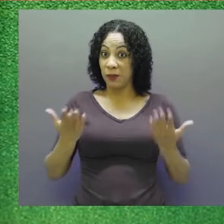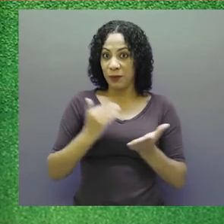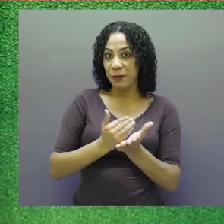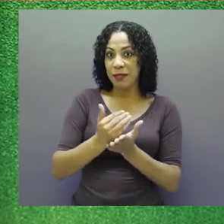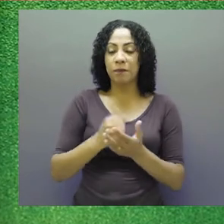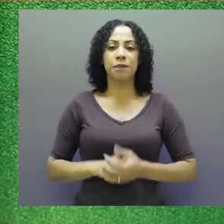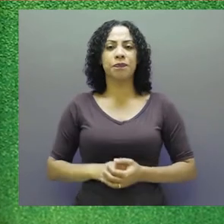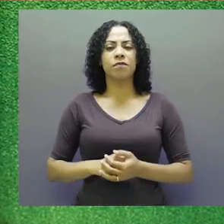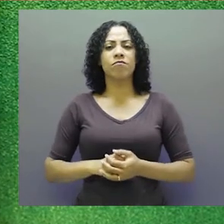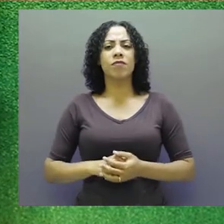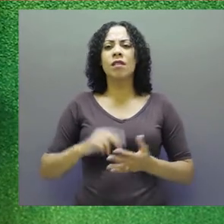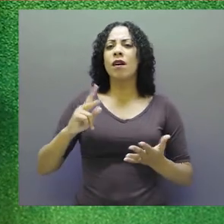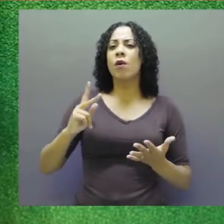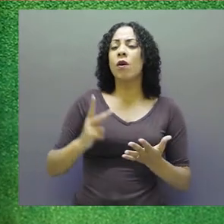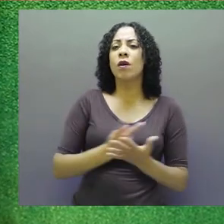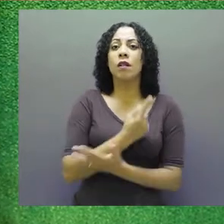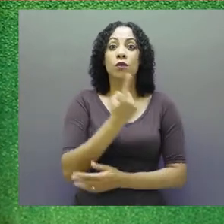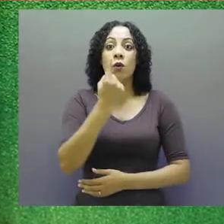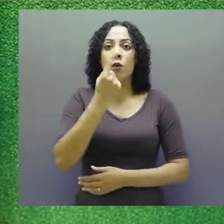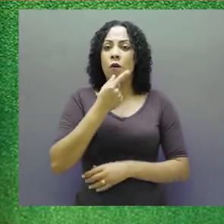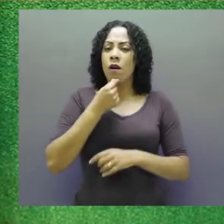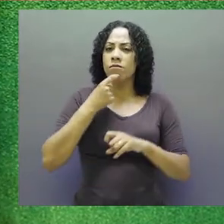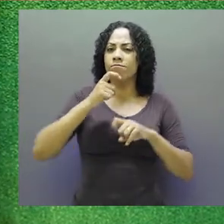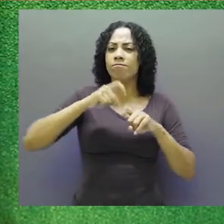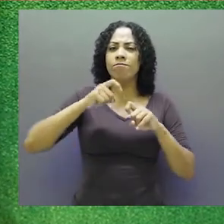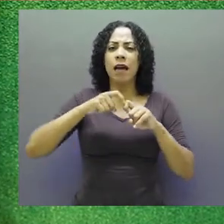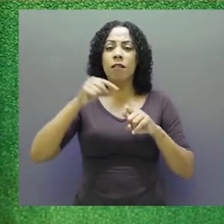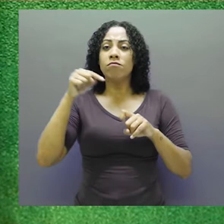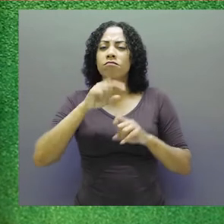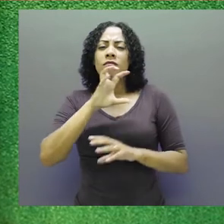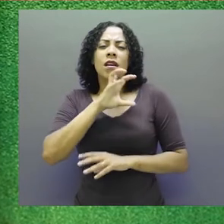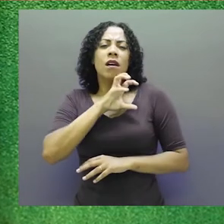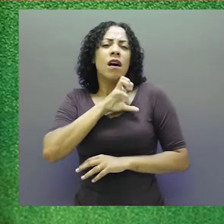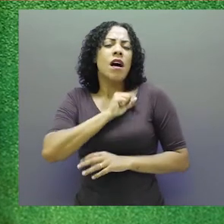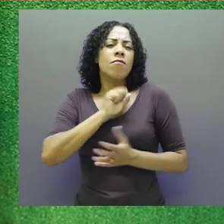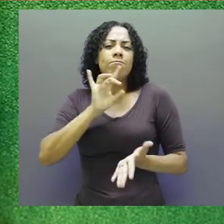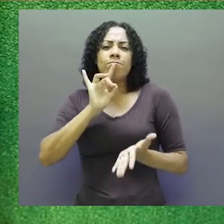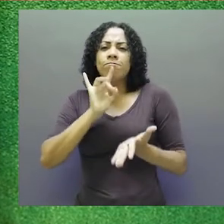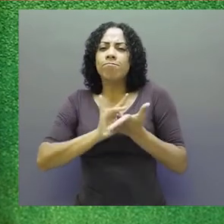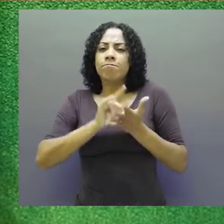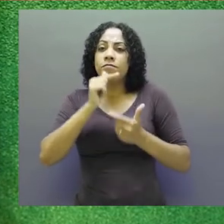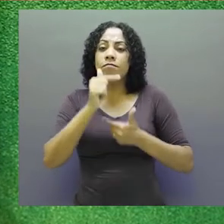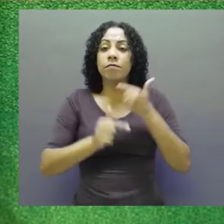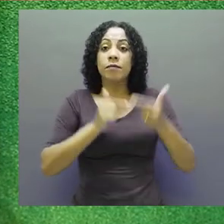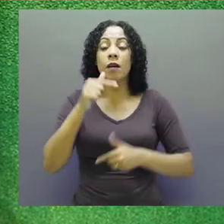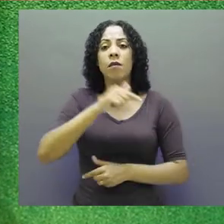Então vamos lá. Era uma vez um médico que amava tanto a sua profissão